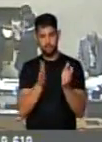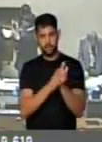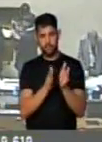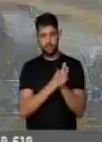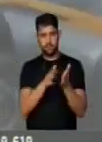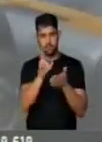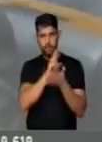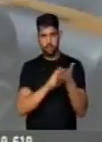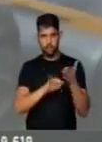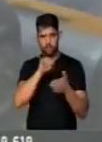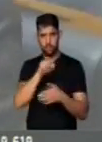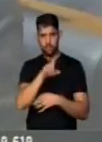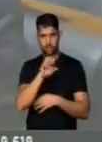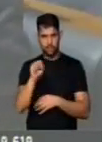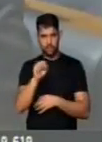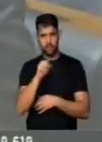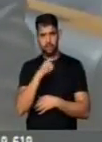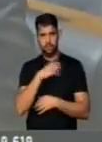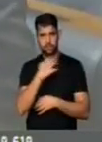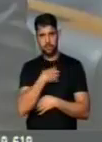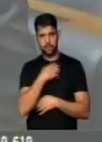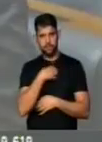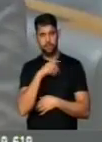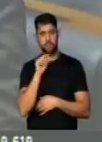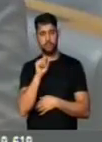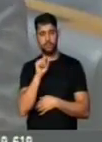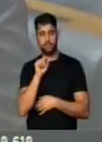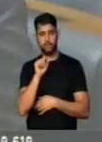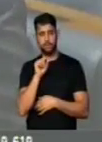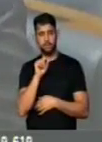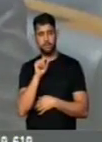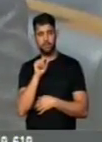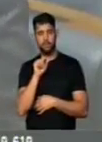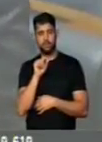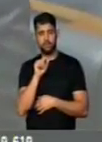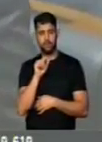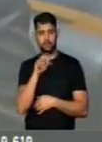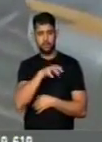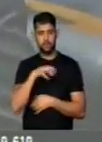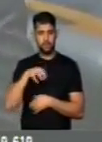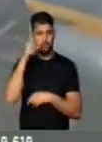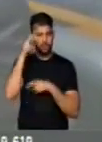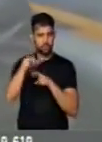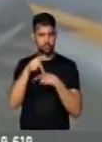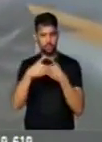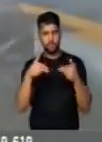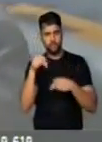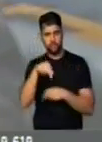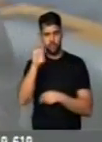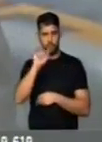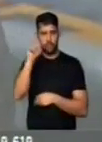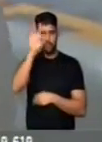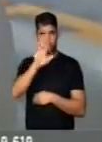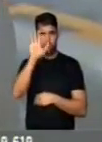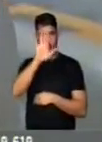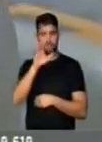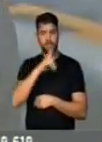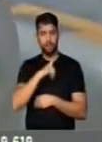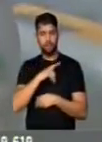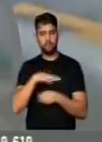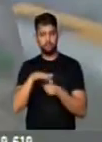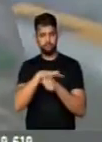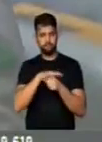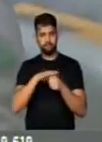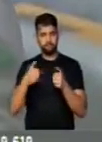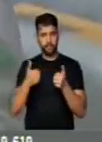parabenizar o relator, deputado Júlio César, no sentido de que o setor, o agronegócio do norte e do nordeste, ele